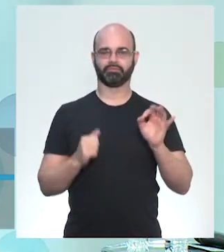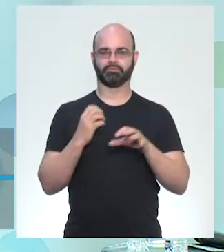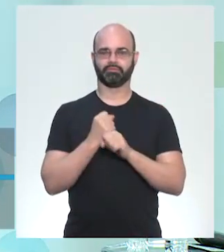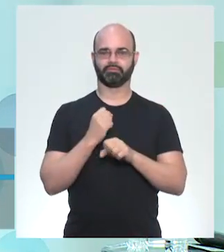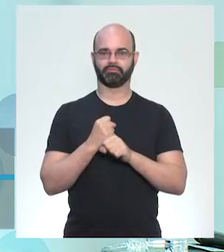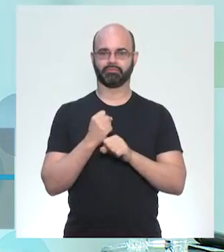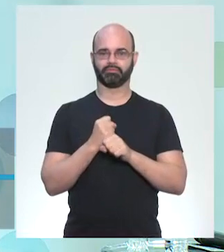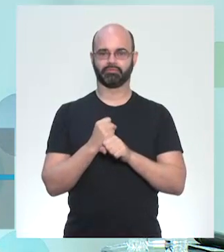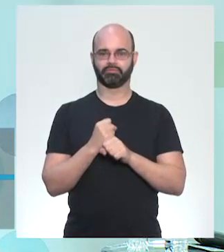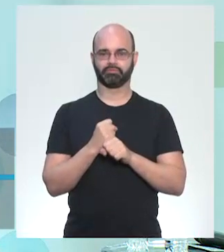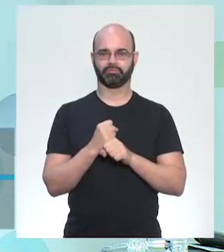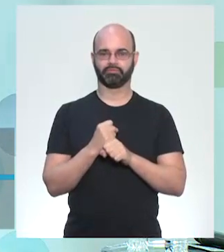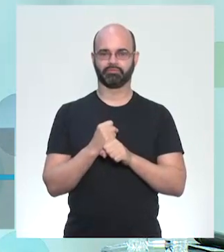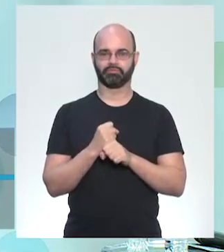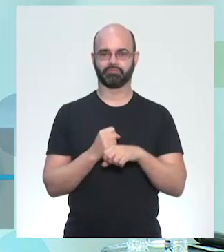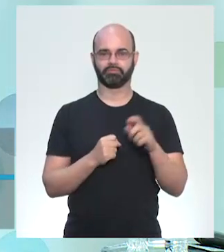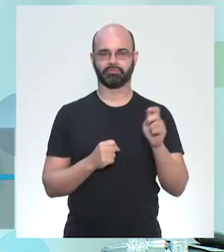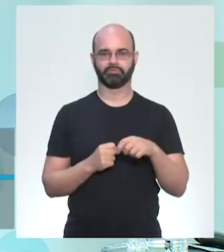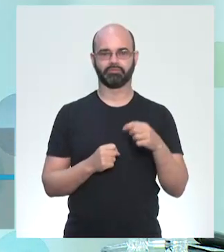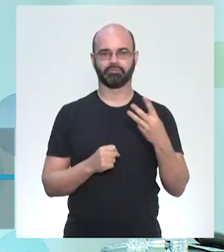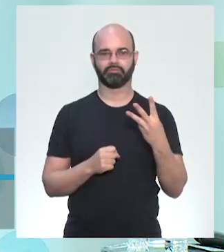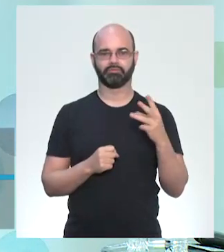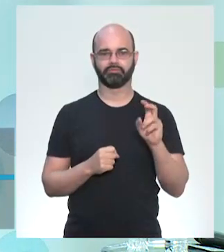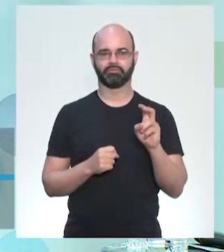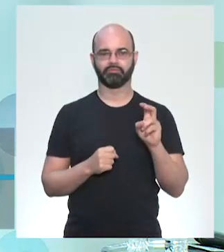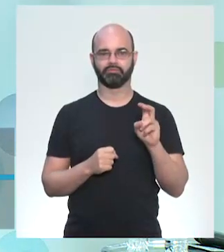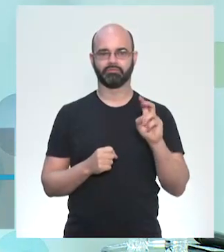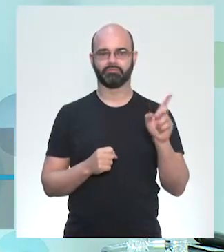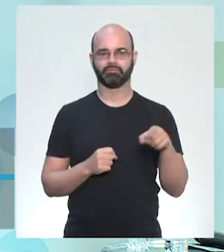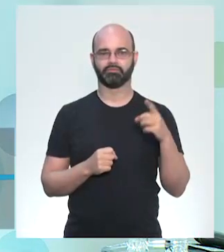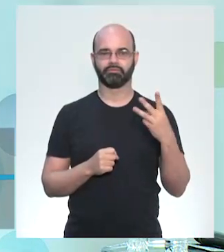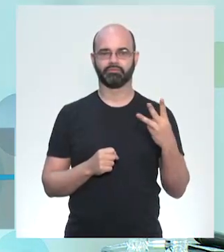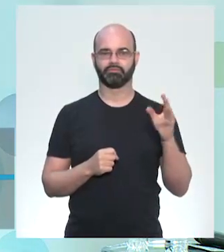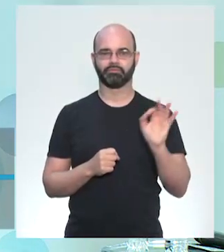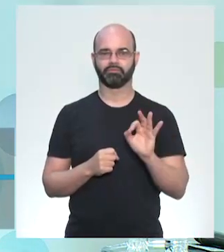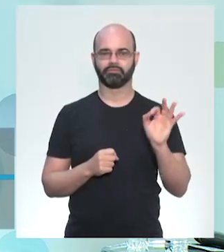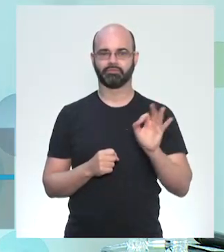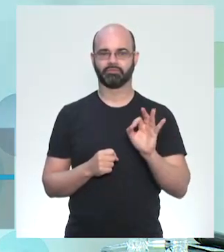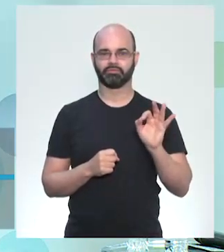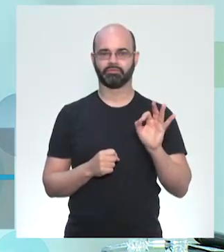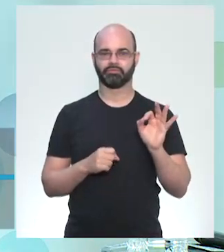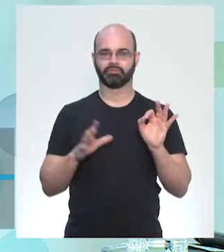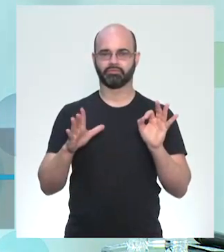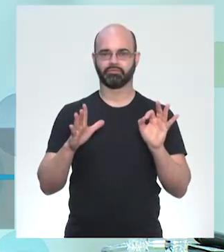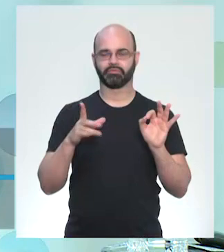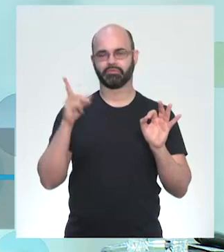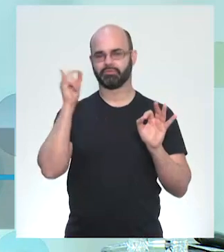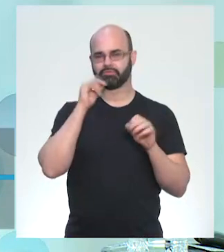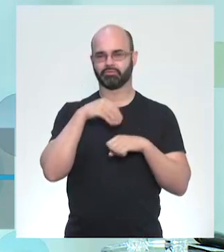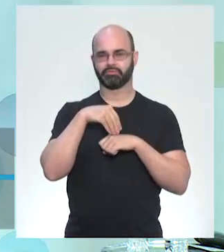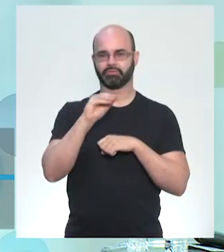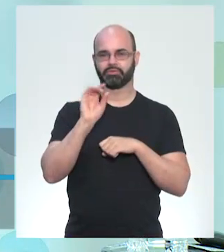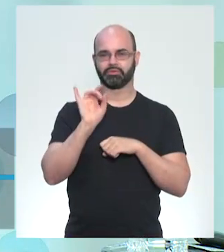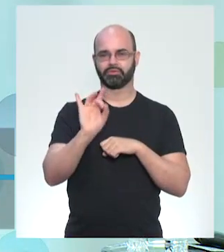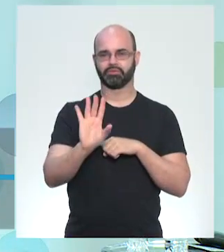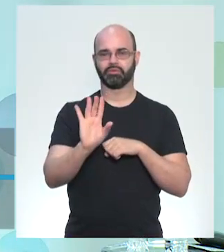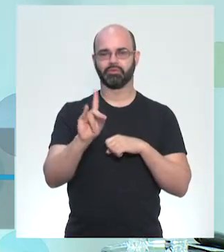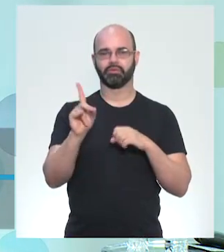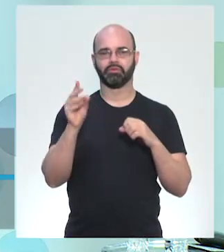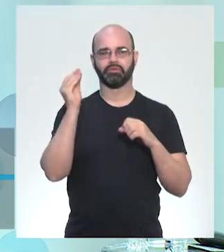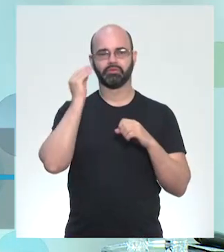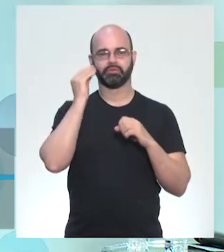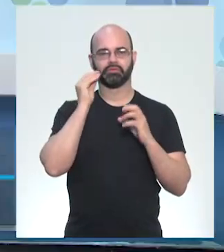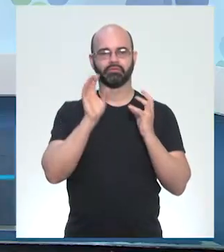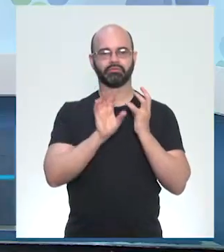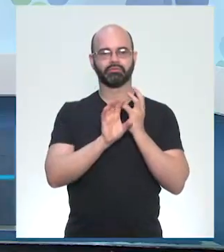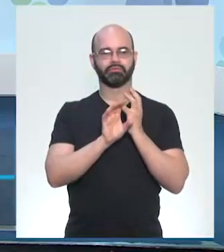cálculos, não é? Naturalmente, a gente tem aí os 35,3%, mas a ideia aqui, e essa é uma sugestão também, né, de se calcular, né?